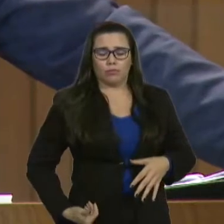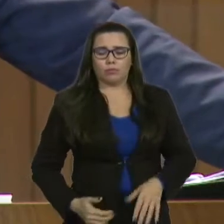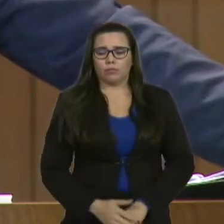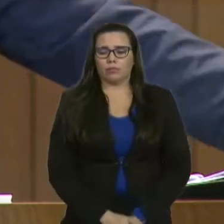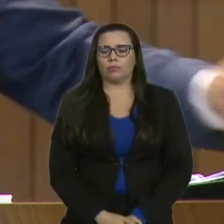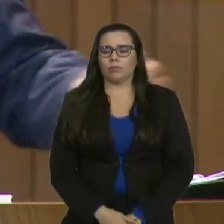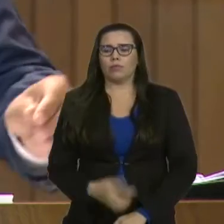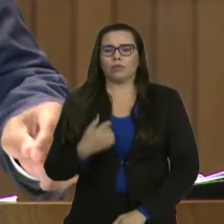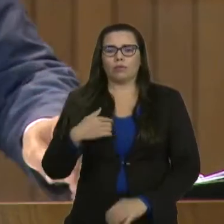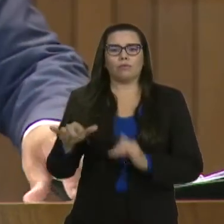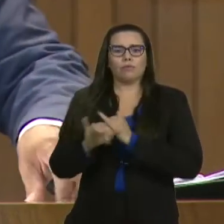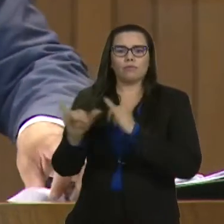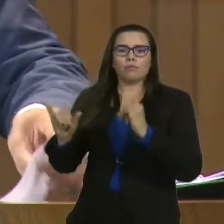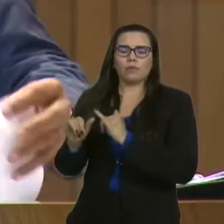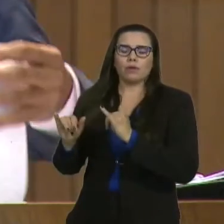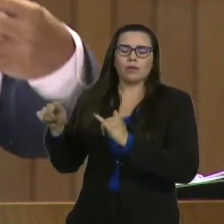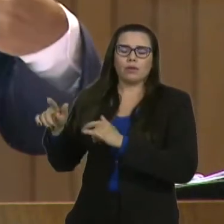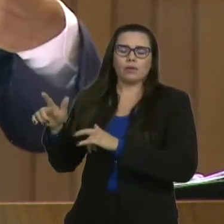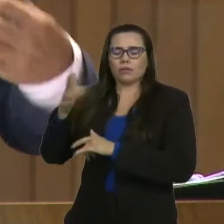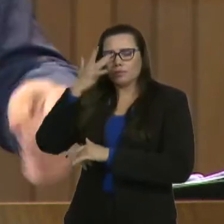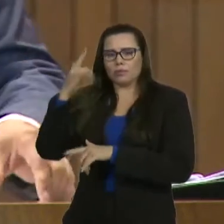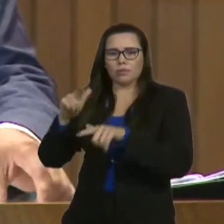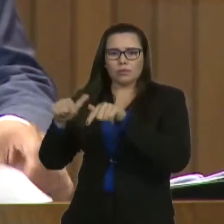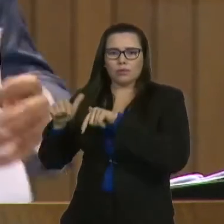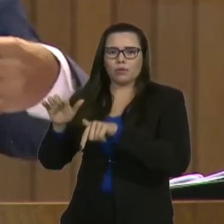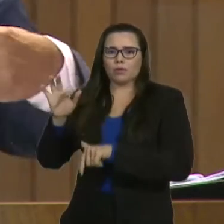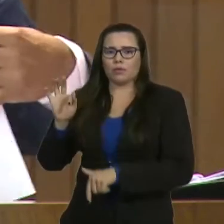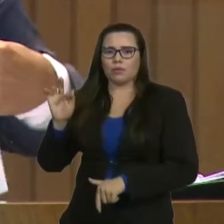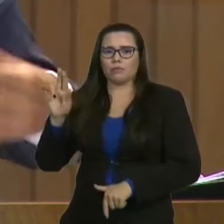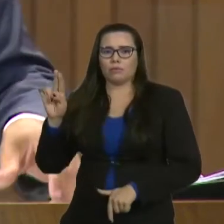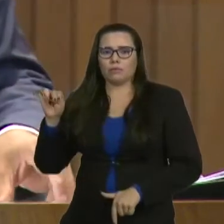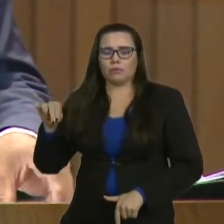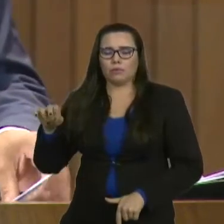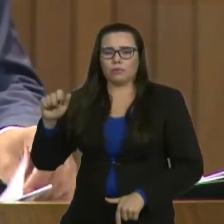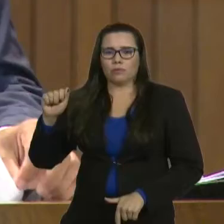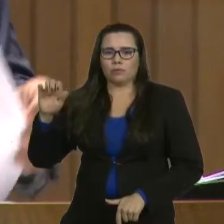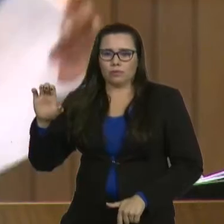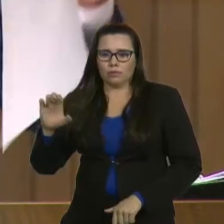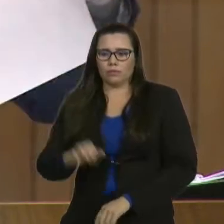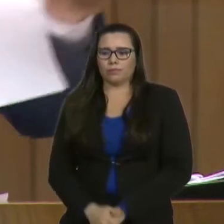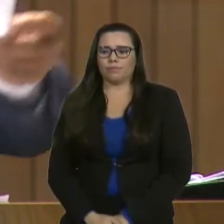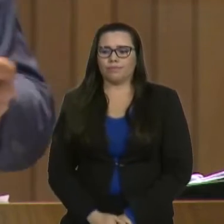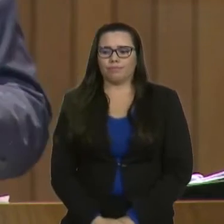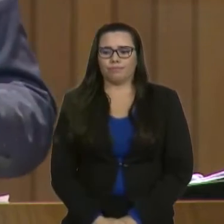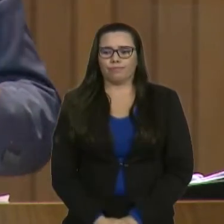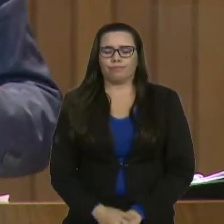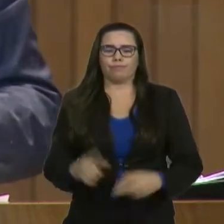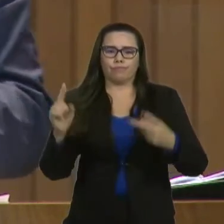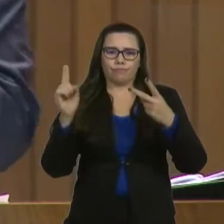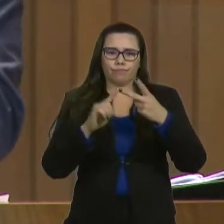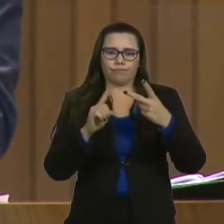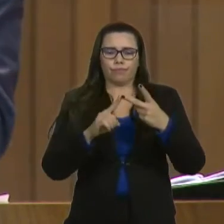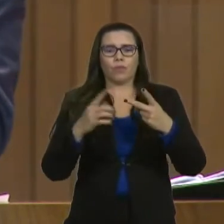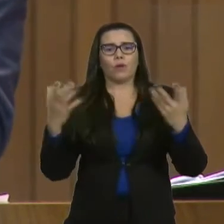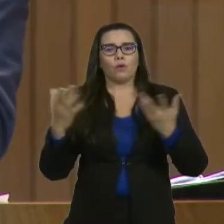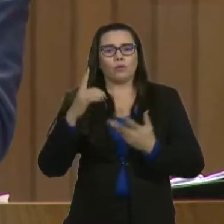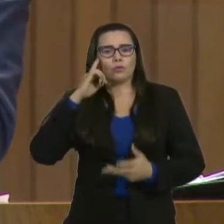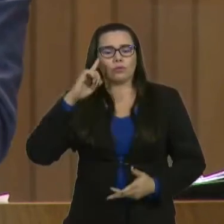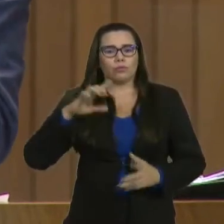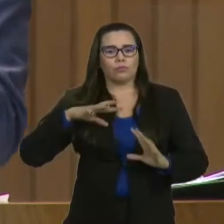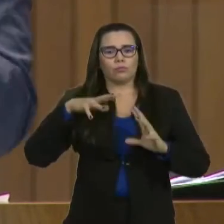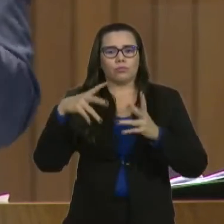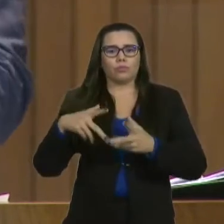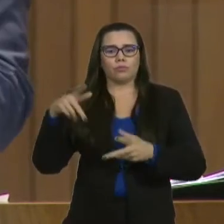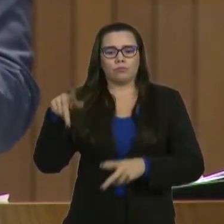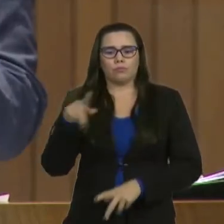trabalhadores na Fnac Segundo assunto senhor presidente é que hoje é o dia mundial dos professores e com